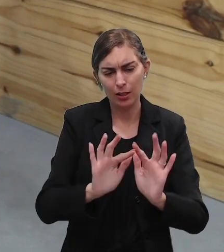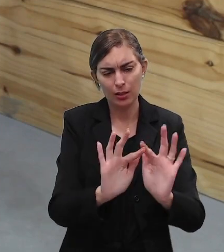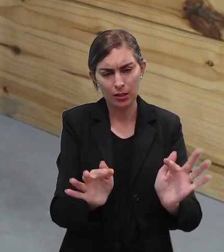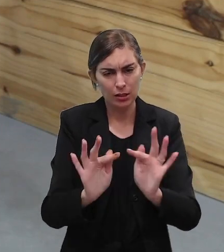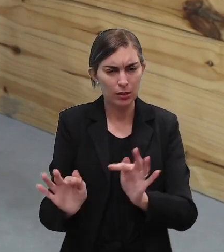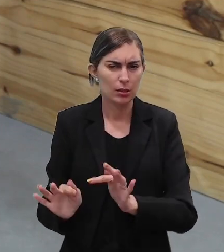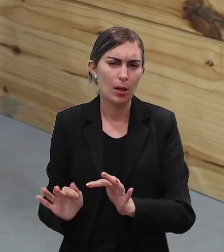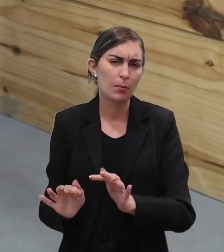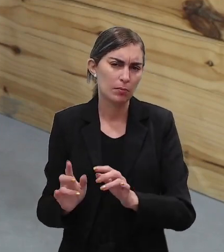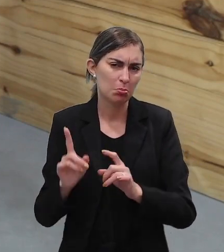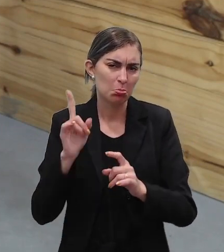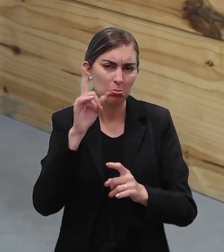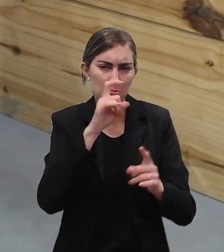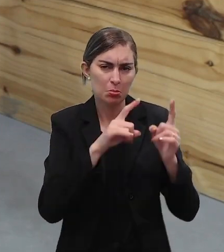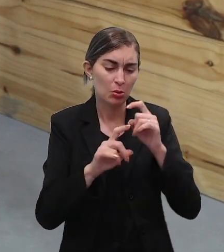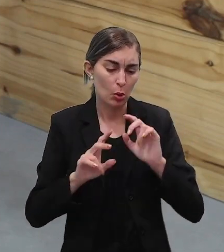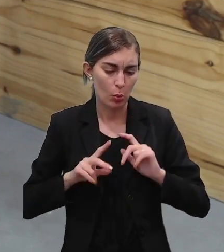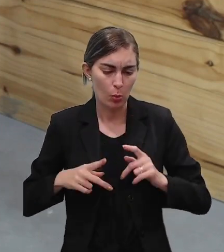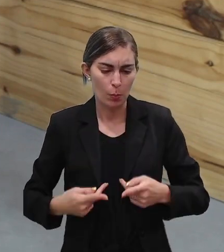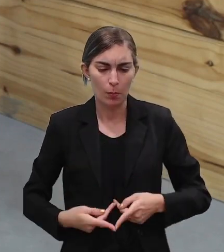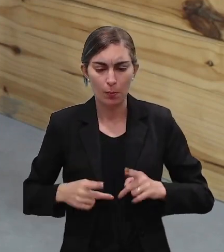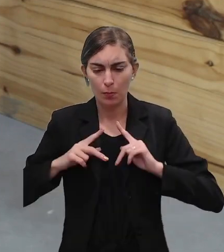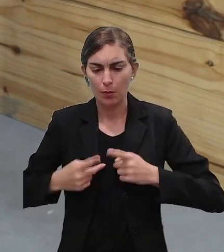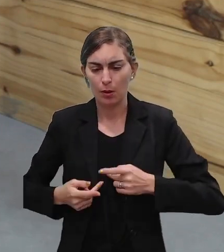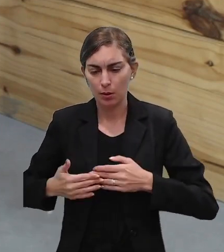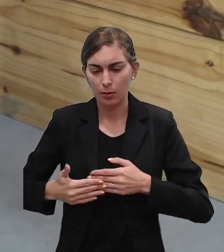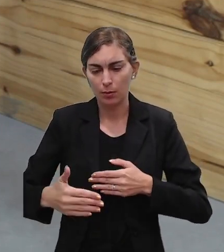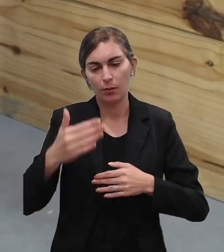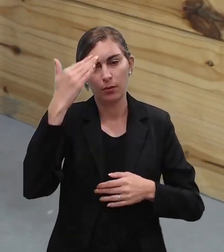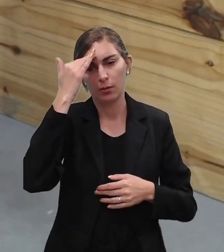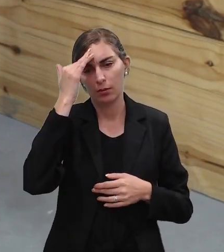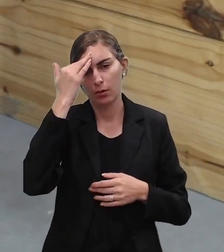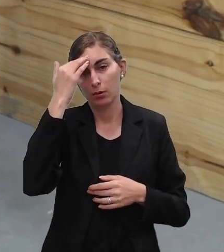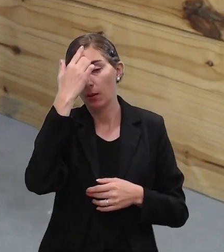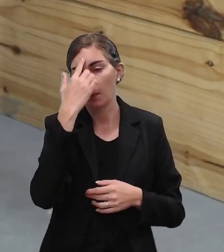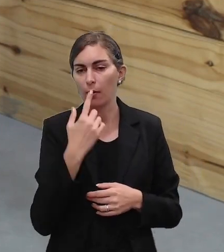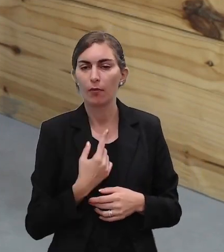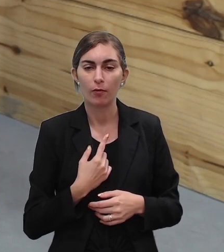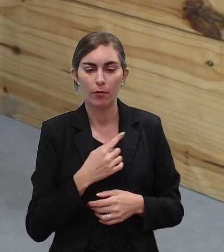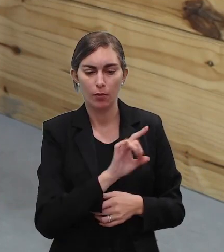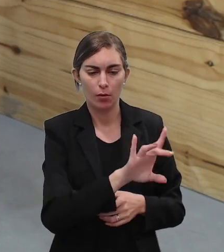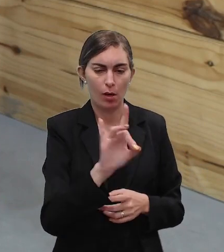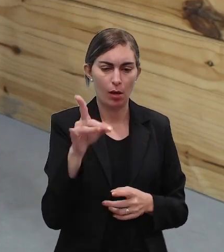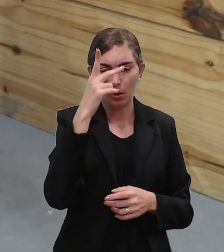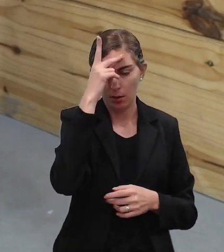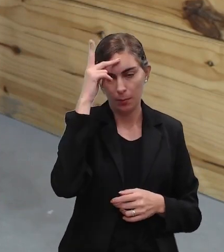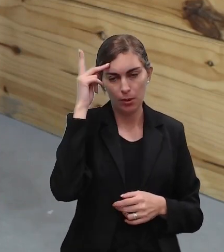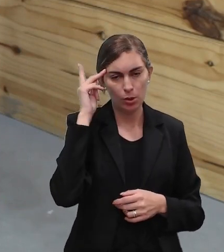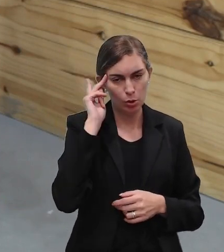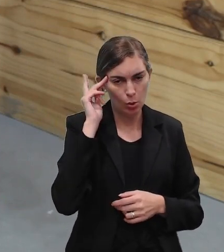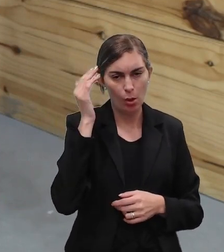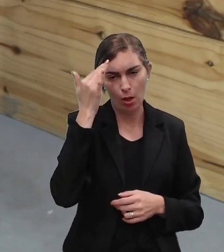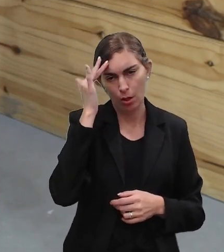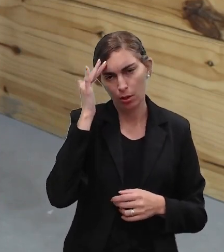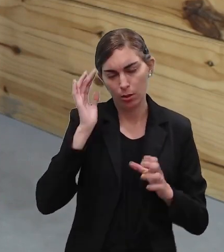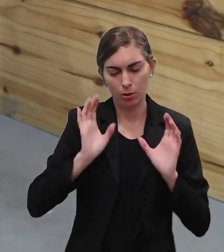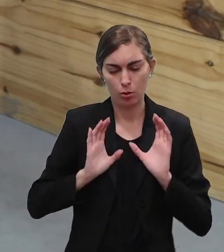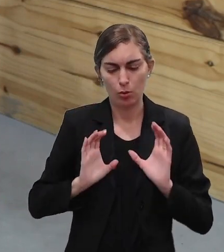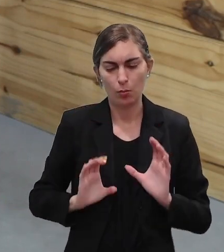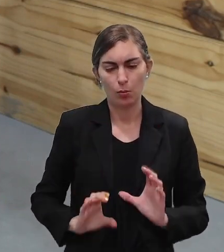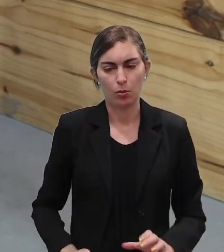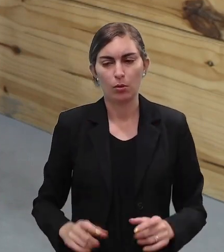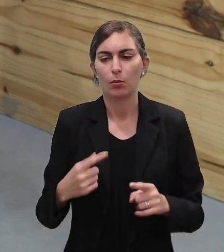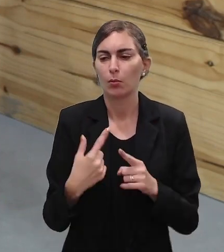essas complexidades humanas, para a partir daí entender o perfil de cada pessoa, entender o seu comportamento,